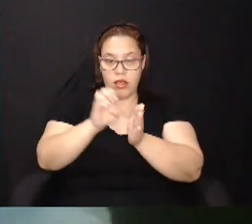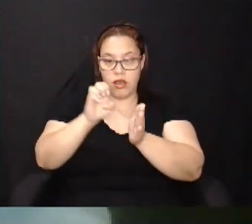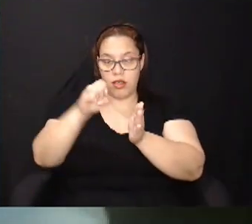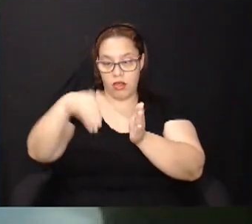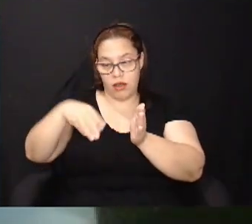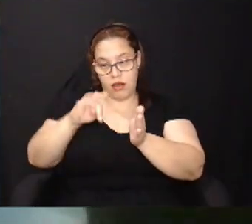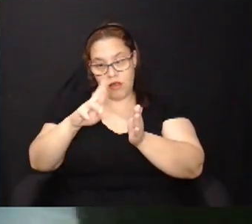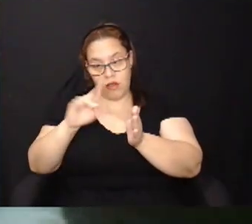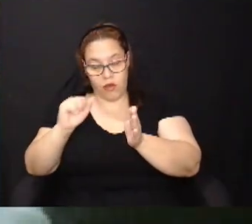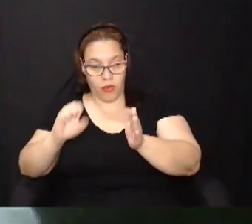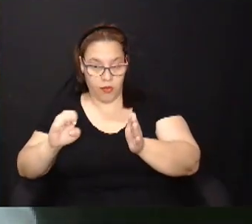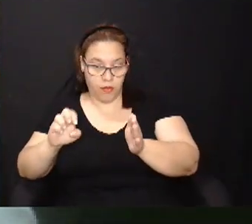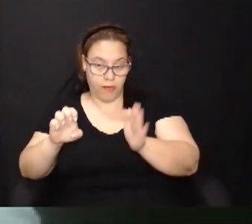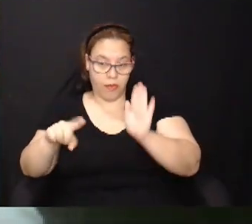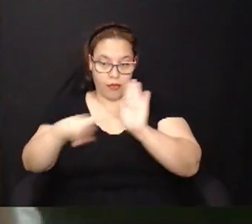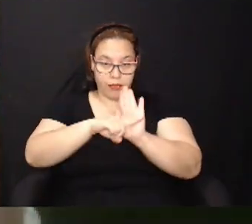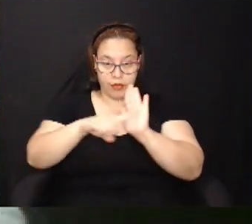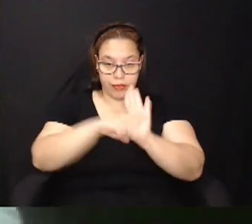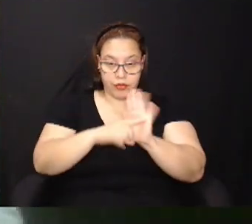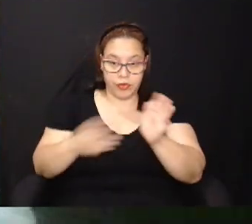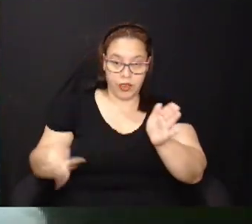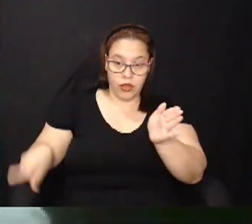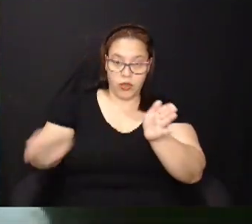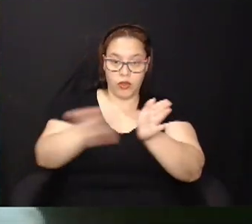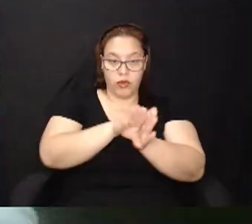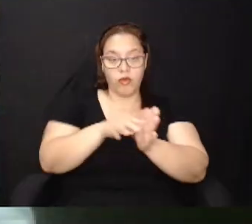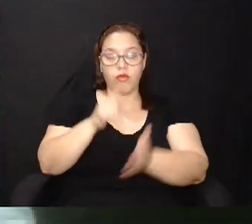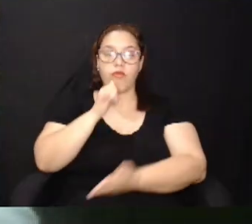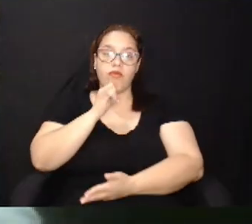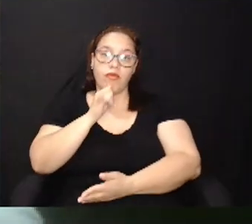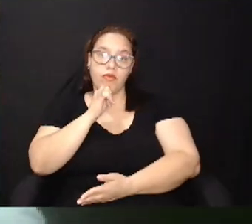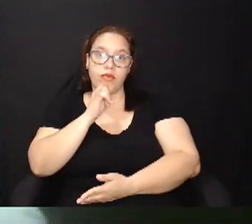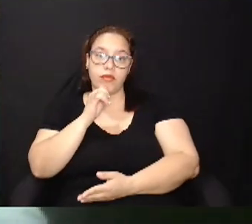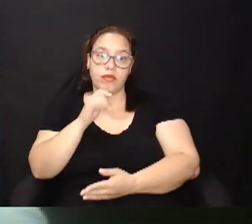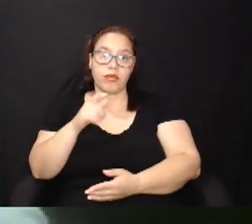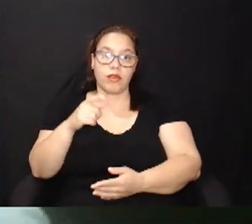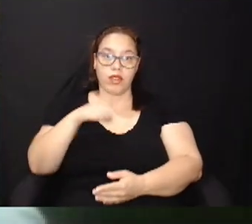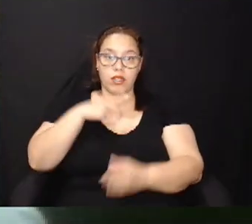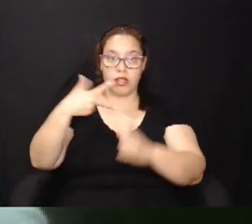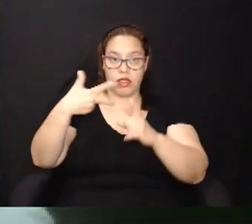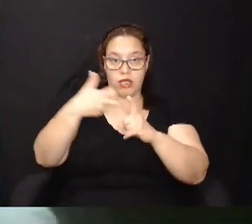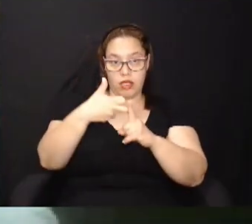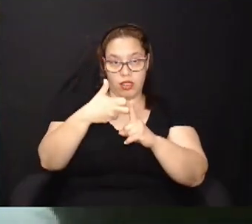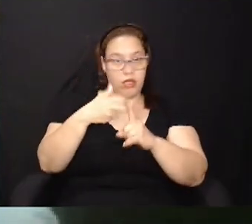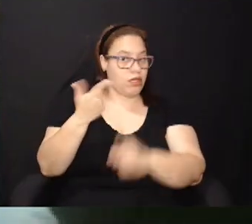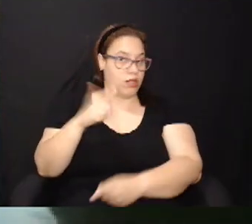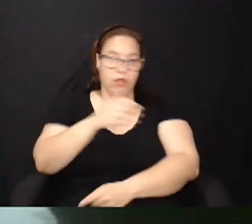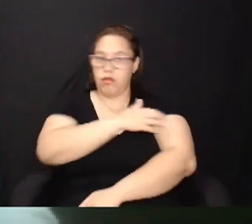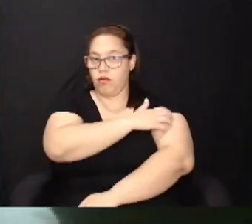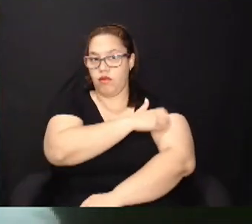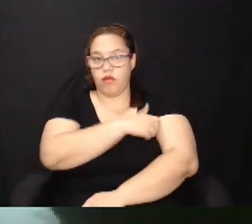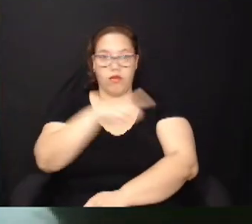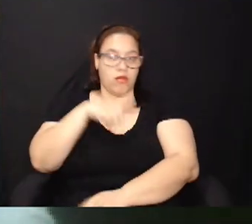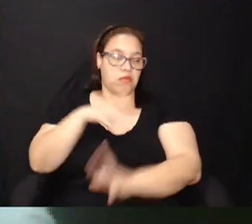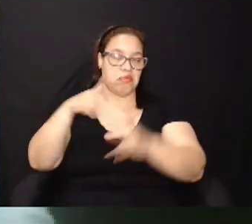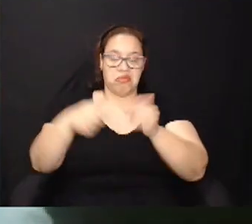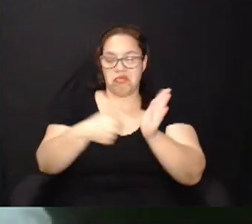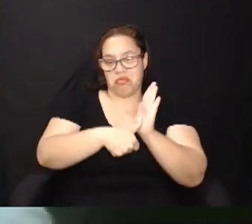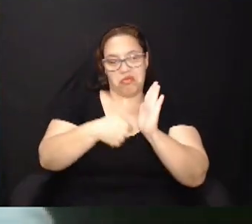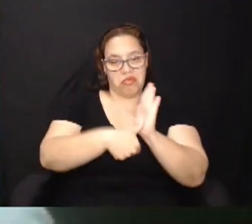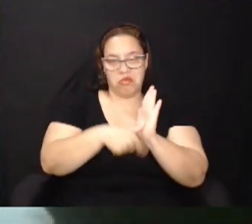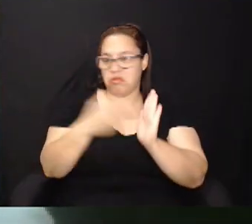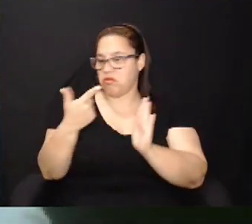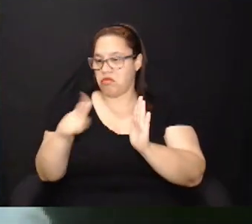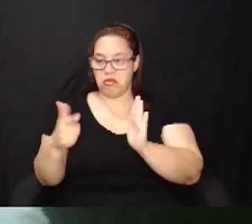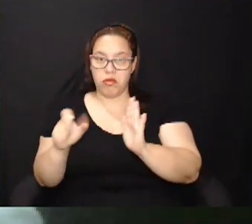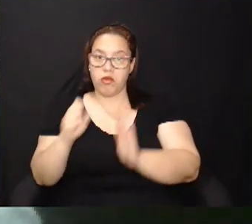negativa imotivada do seu embarque. Como, por exemplo, você tem todas as vacinas e eles te barram falando que você tem, você tem toda a documentação e eles te barram falando que você não tem, ou você tem